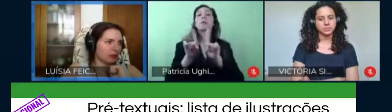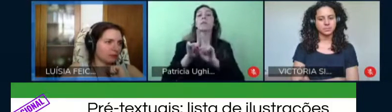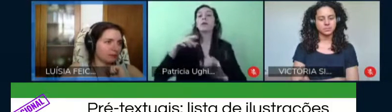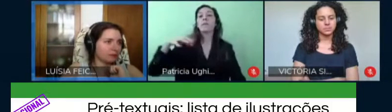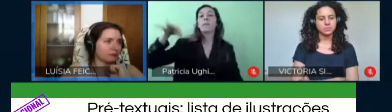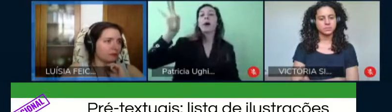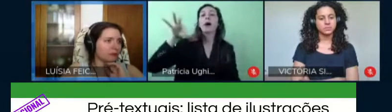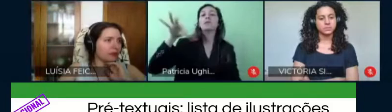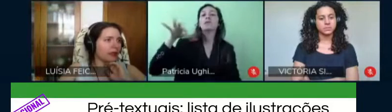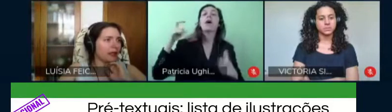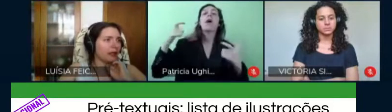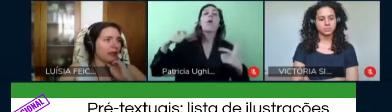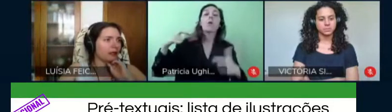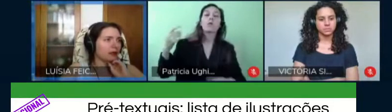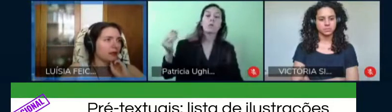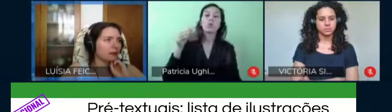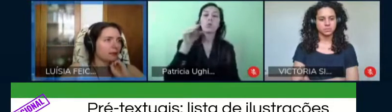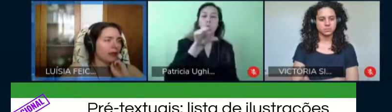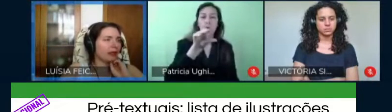se encontra.